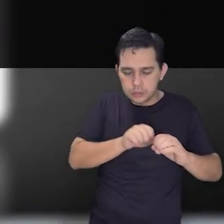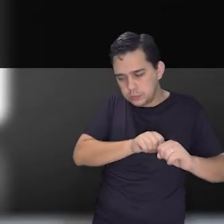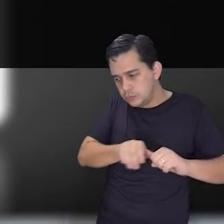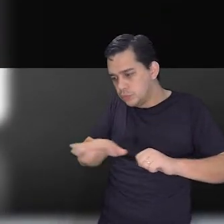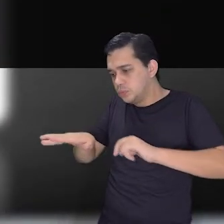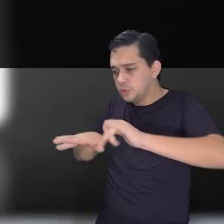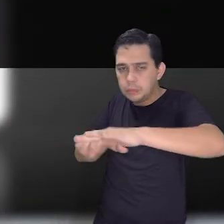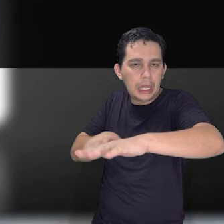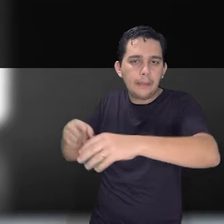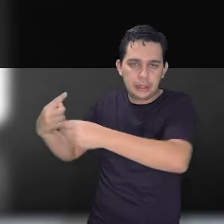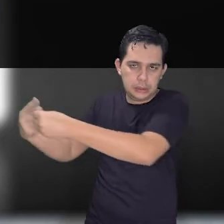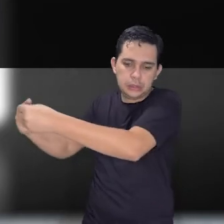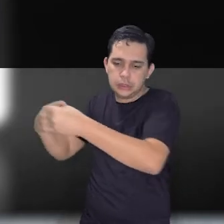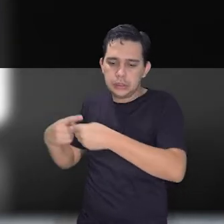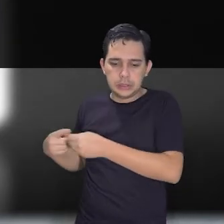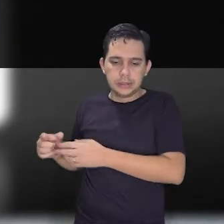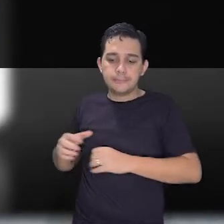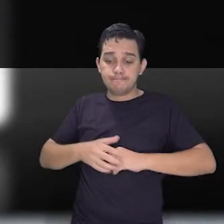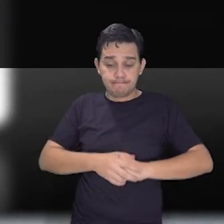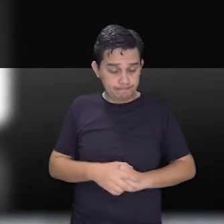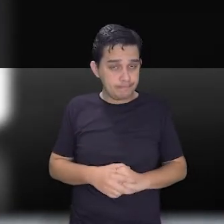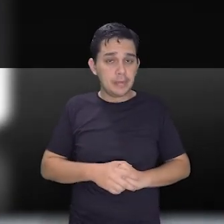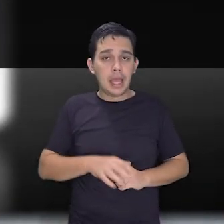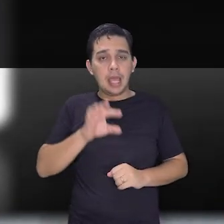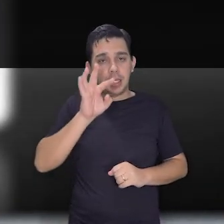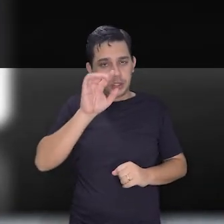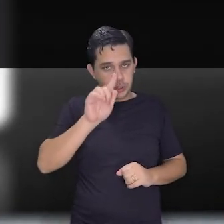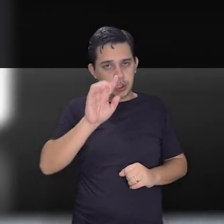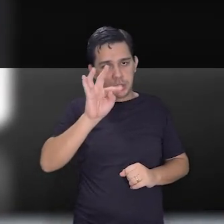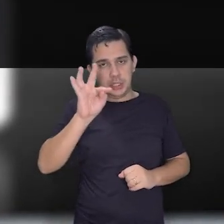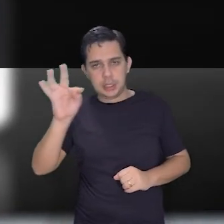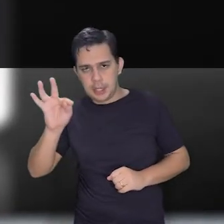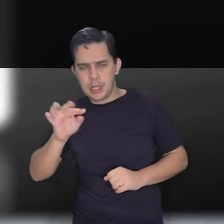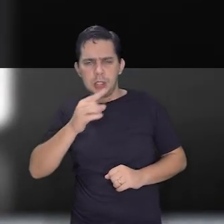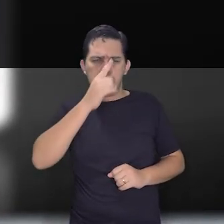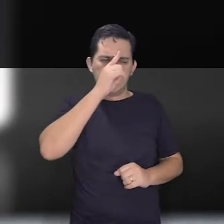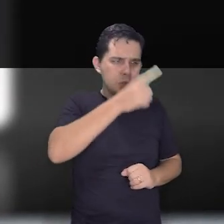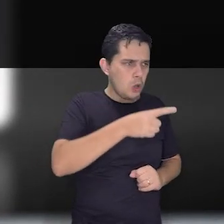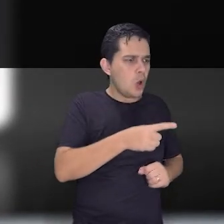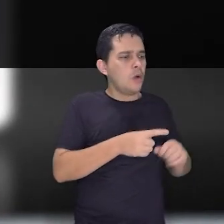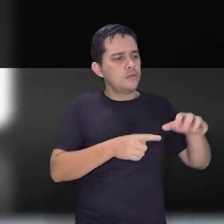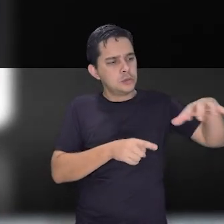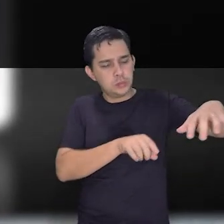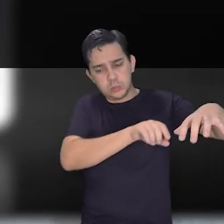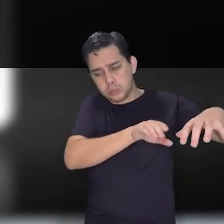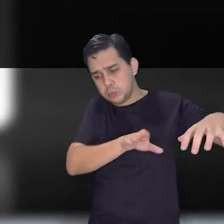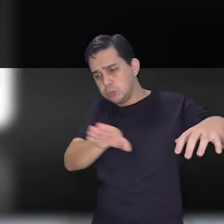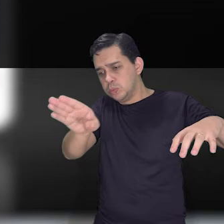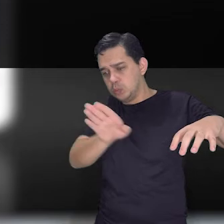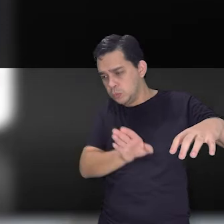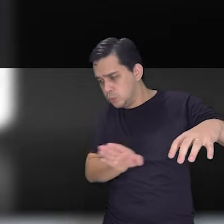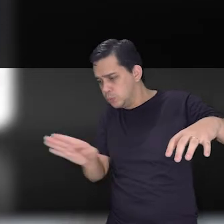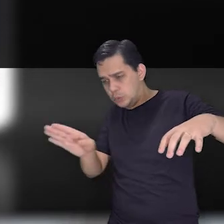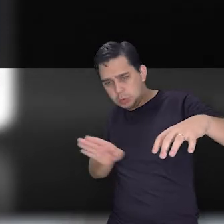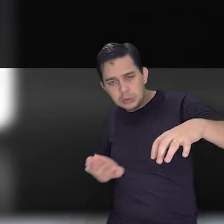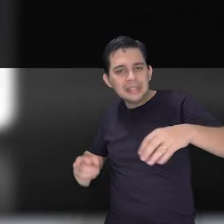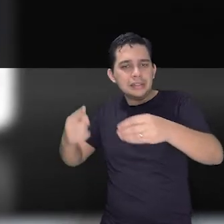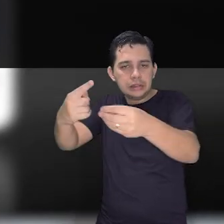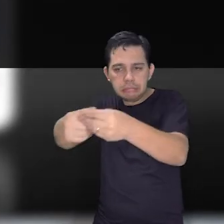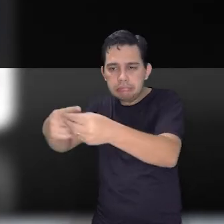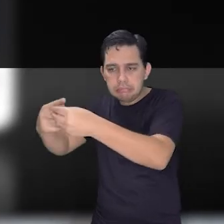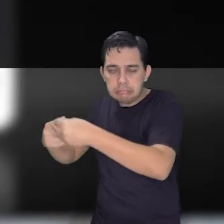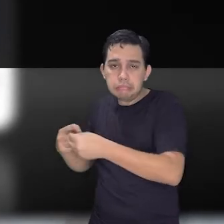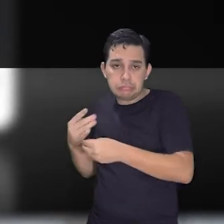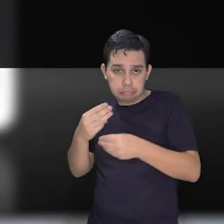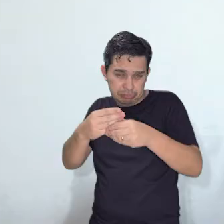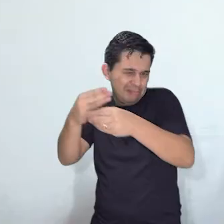utilizar da represa de Jutunaíba para o fornecimento de água para 5 municípios aí da região dos Lagos